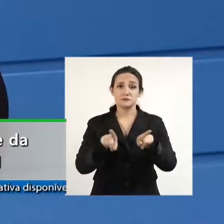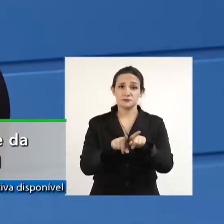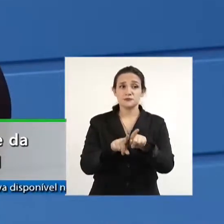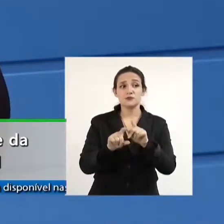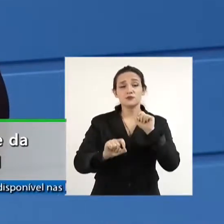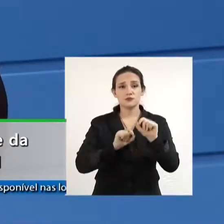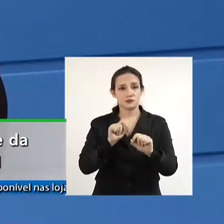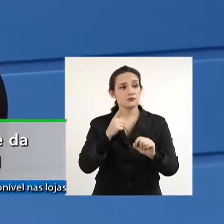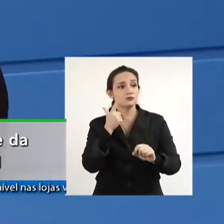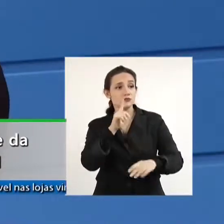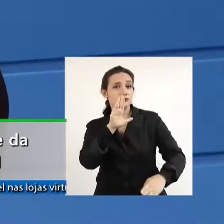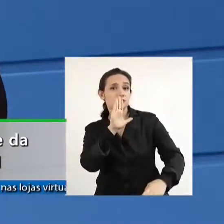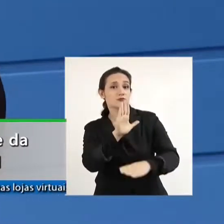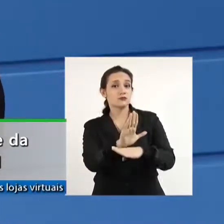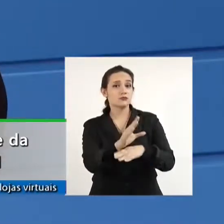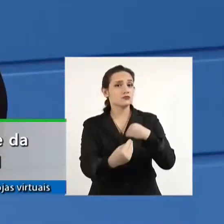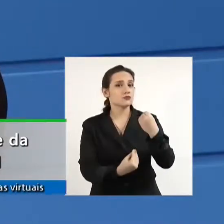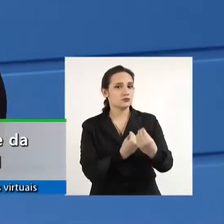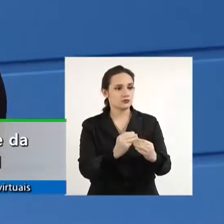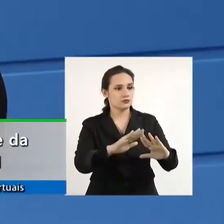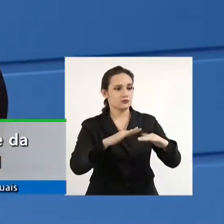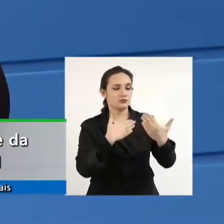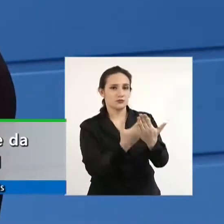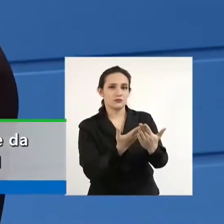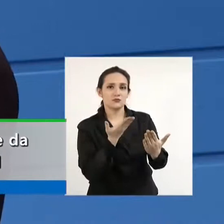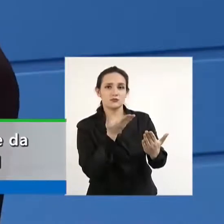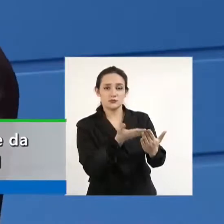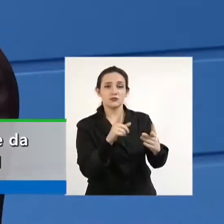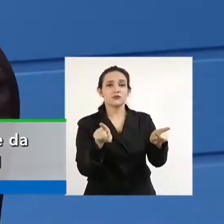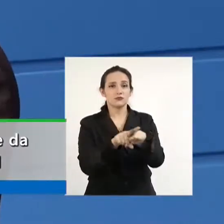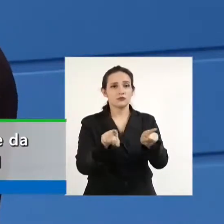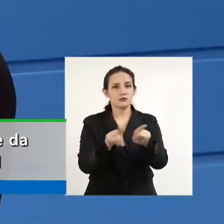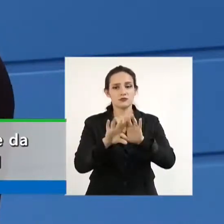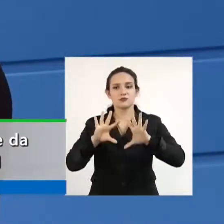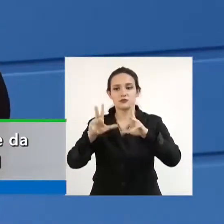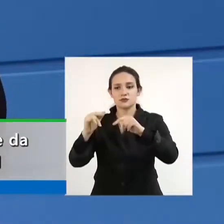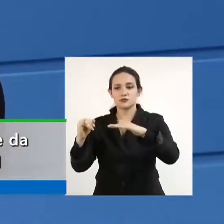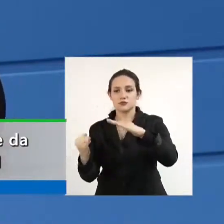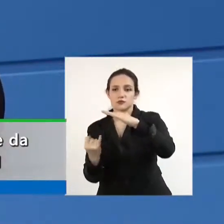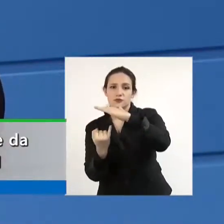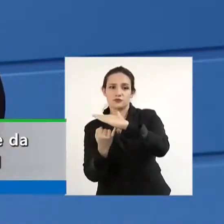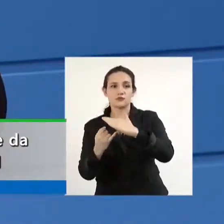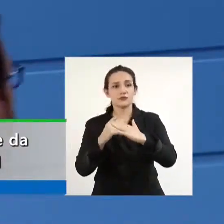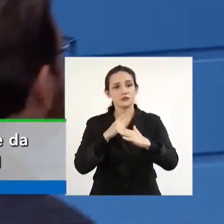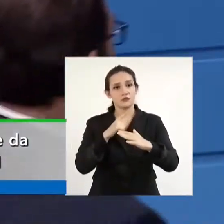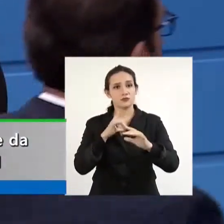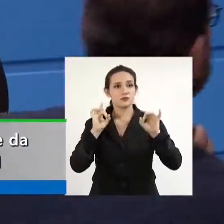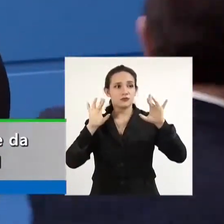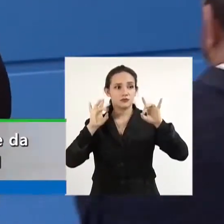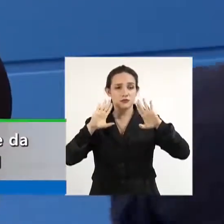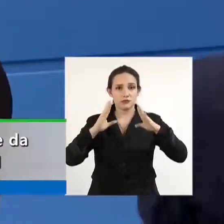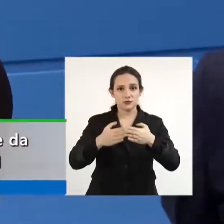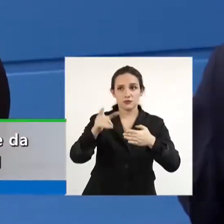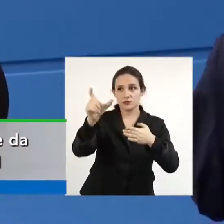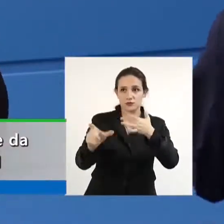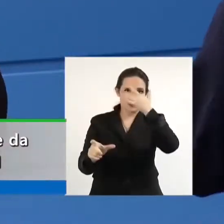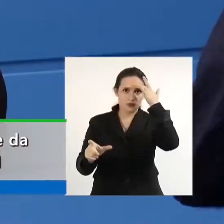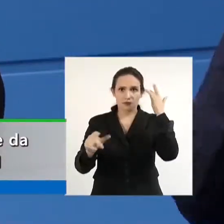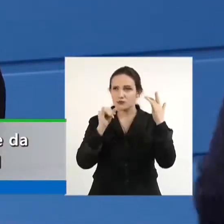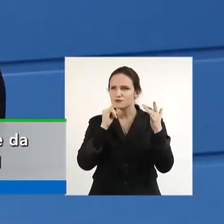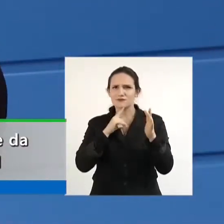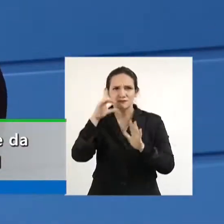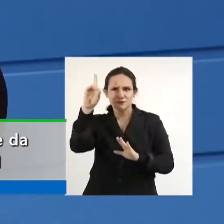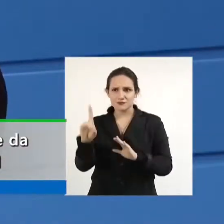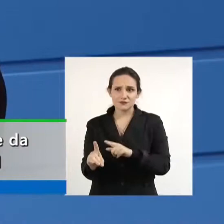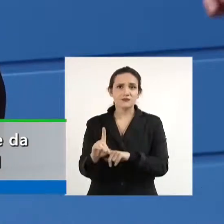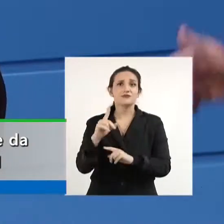vamos auxiliar estas escolas, estas entidades que lidam com o especial, que são fundamentais